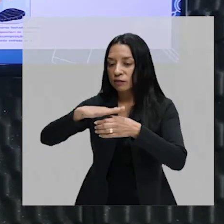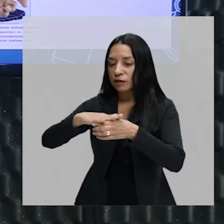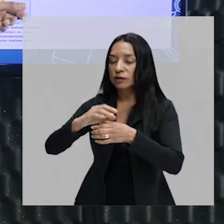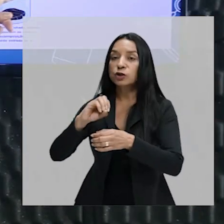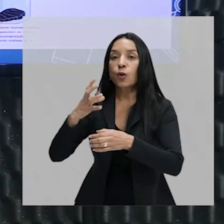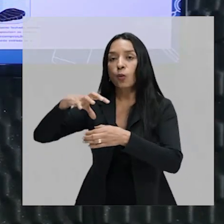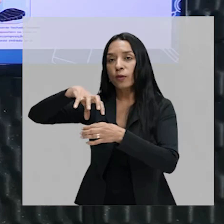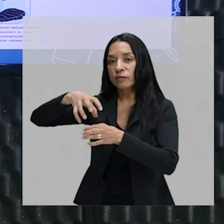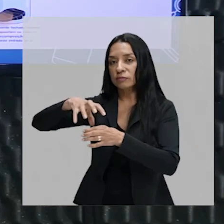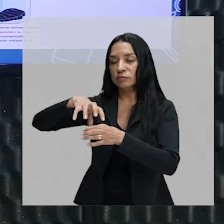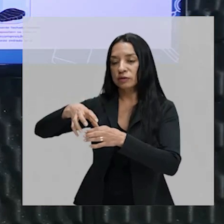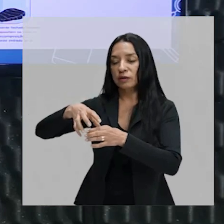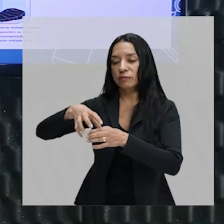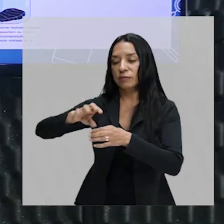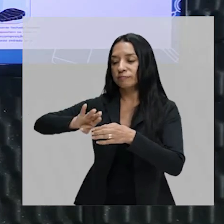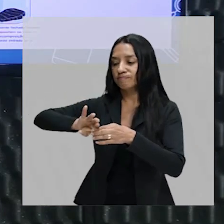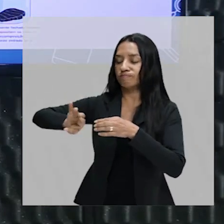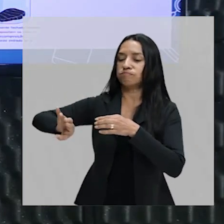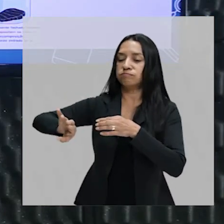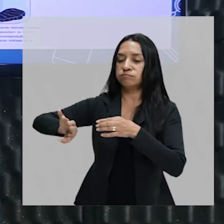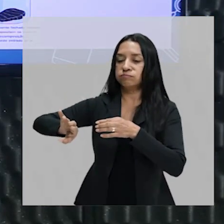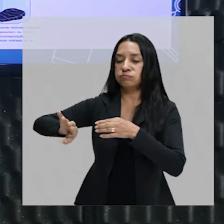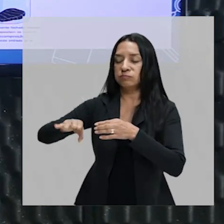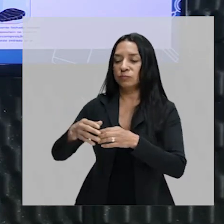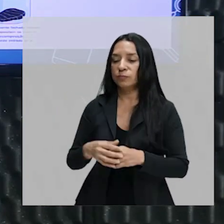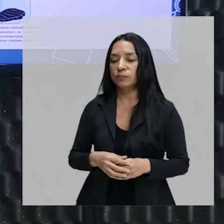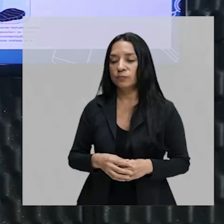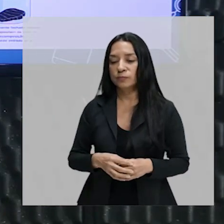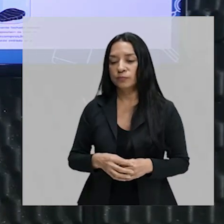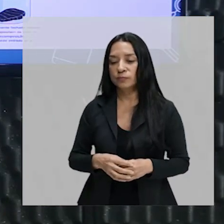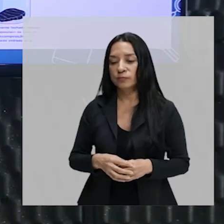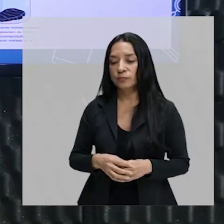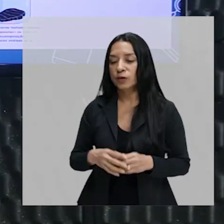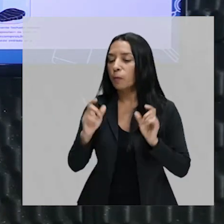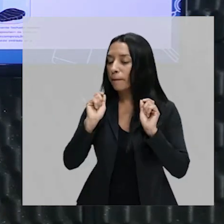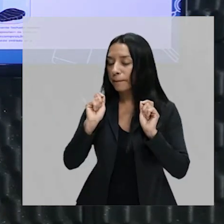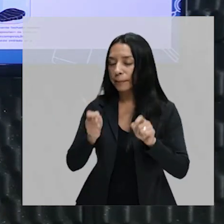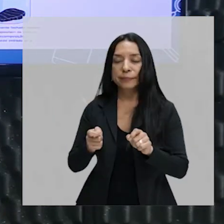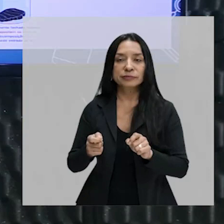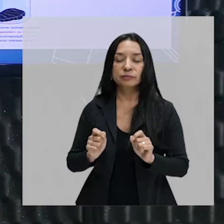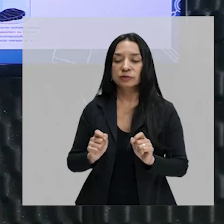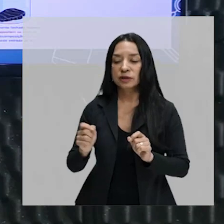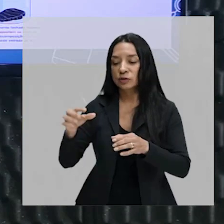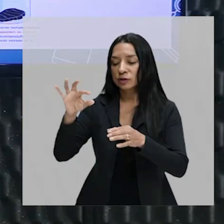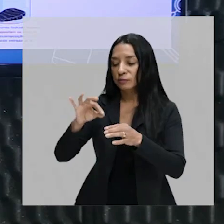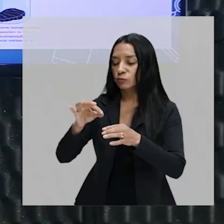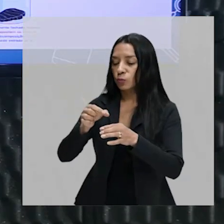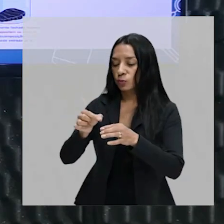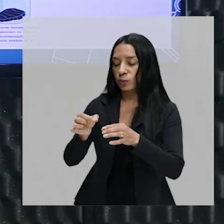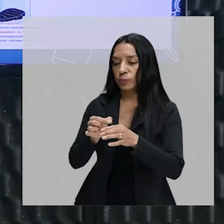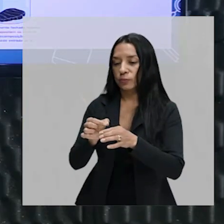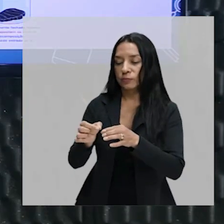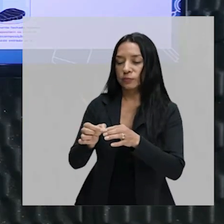esse essa tampa aqui impediram a passagem desses indivíduos e possibilitando que eles colocassem seus ovos